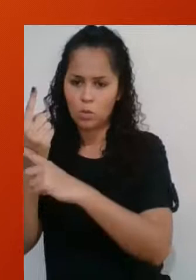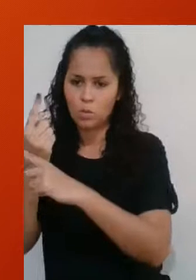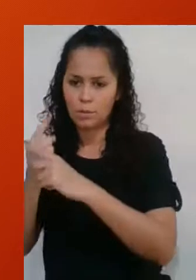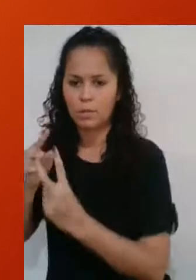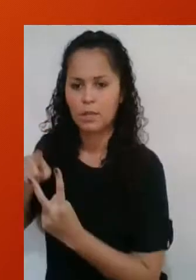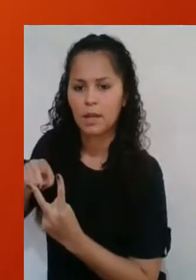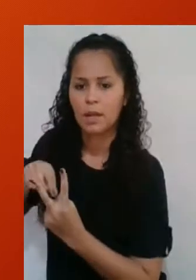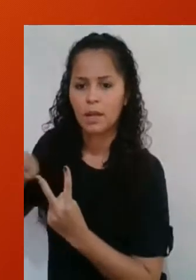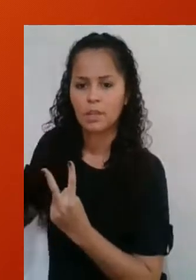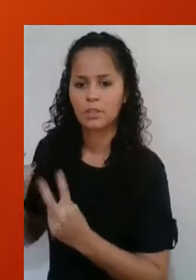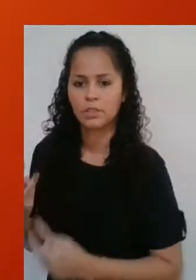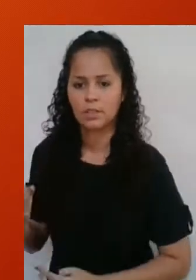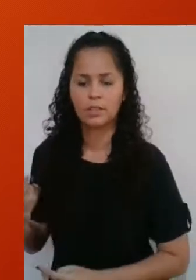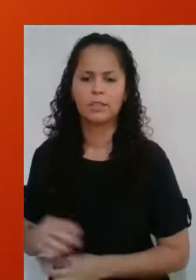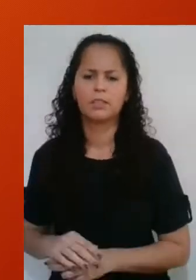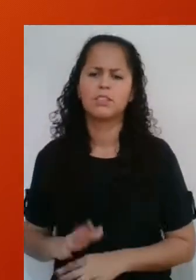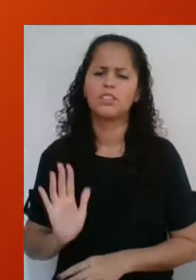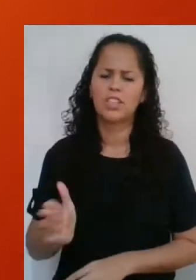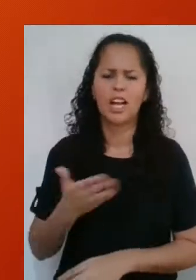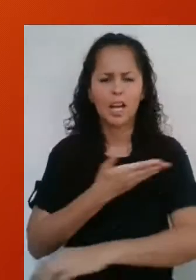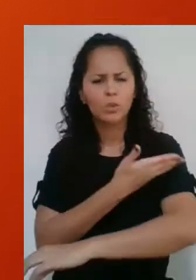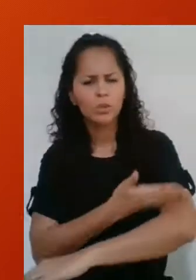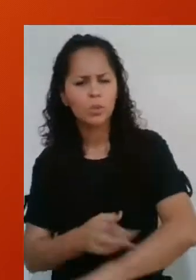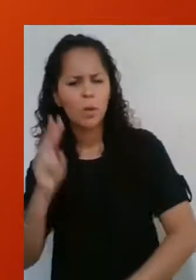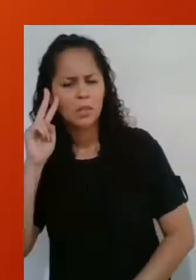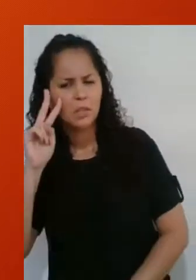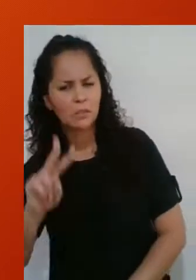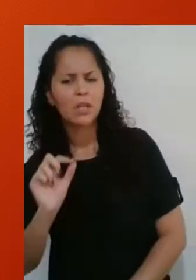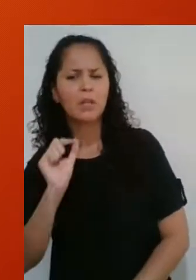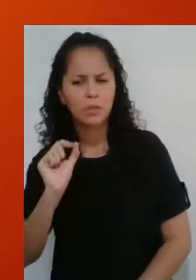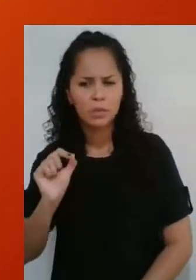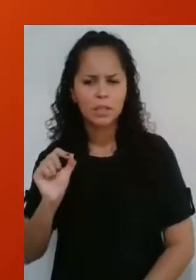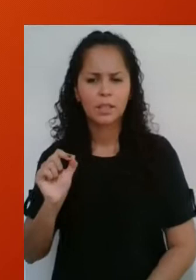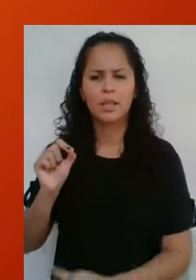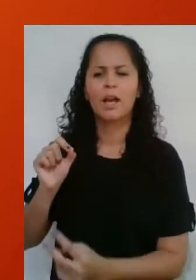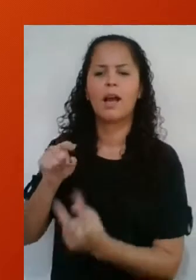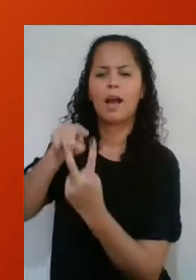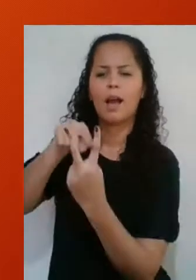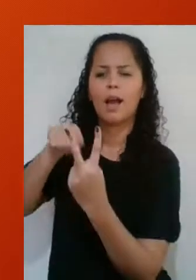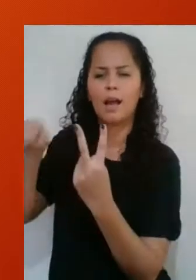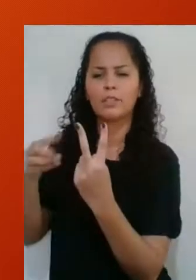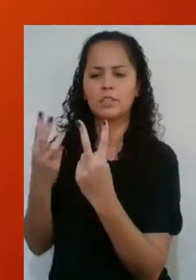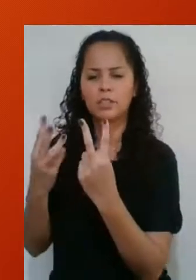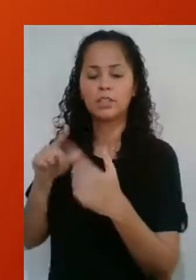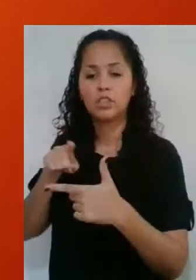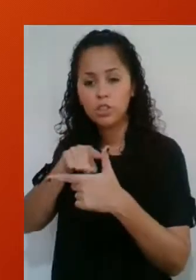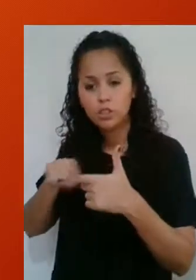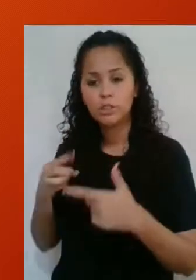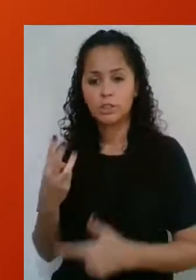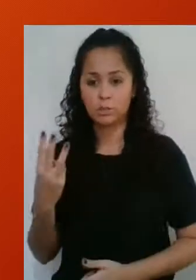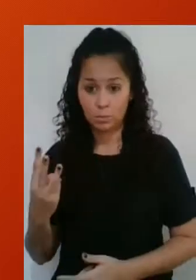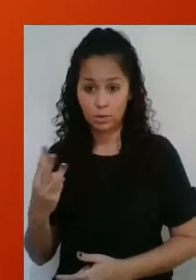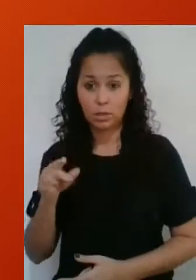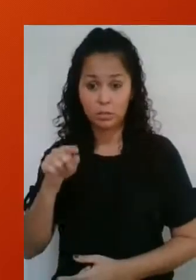a 1 sobre raiz de 3, que você está mais acostumado a ver na forma racionalizada, que corresponde à raiz de 3 dividido por 3.